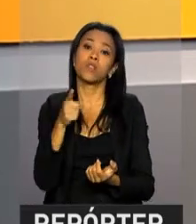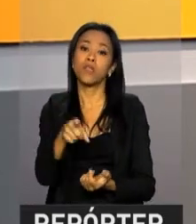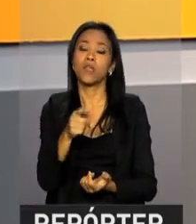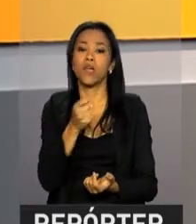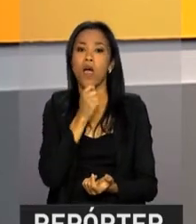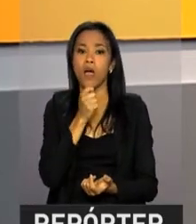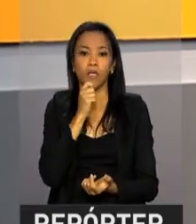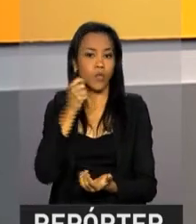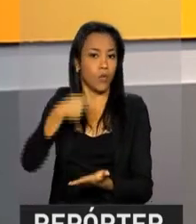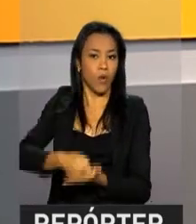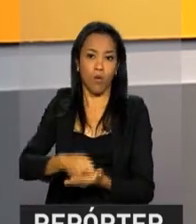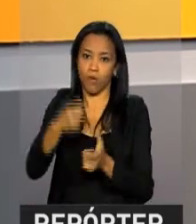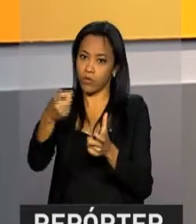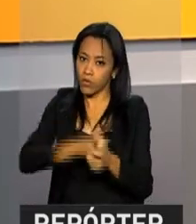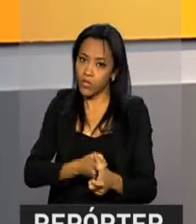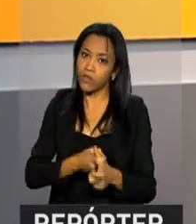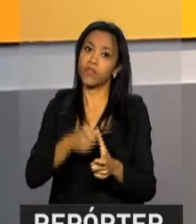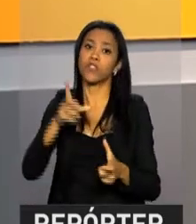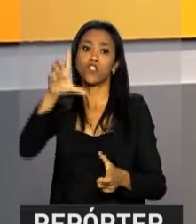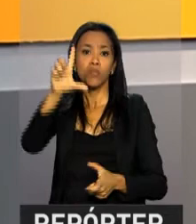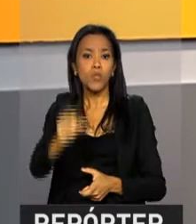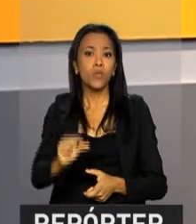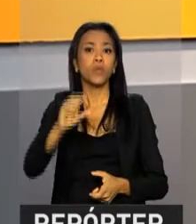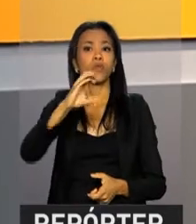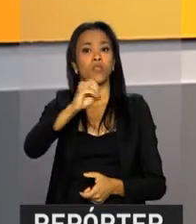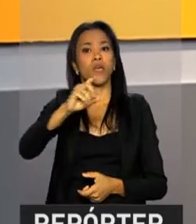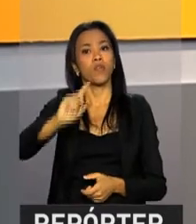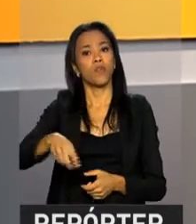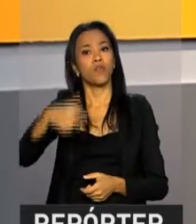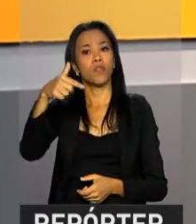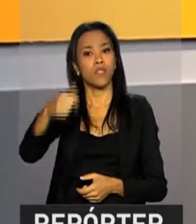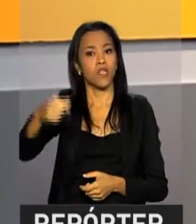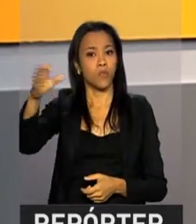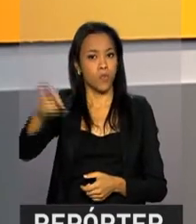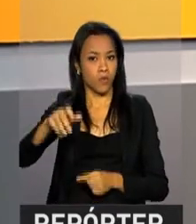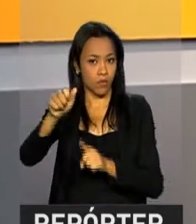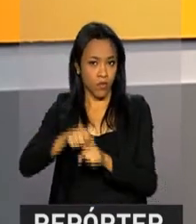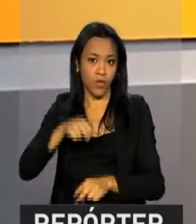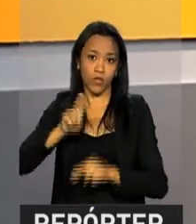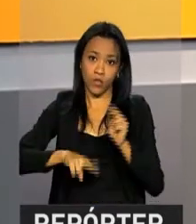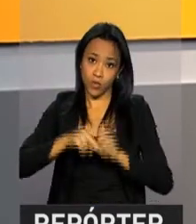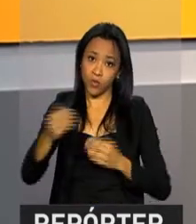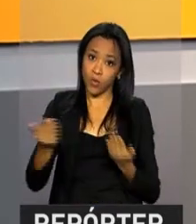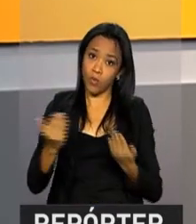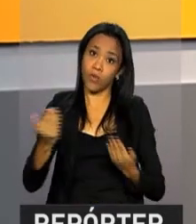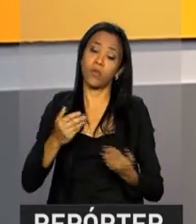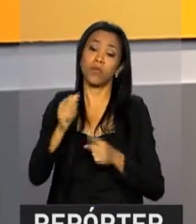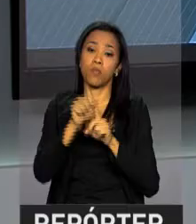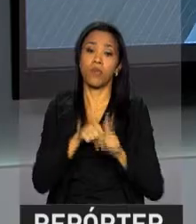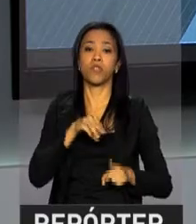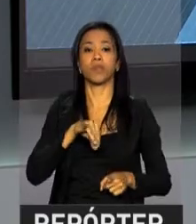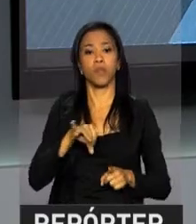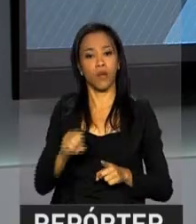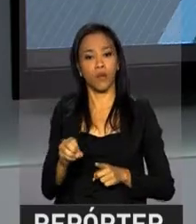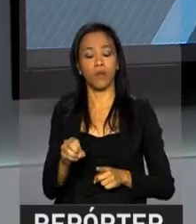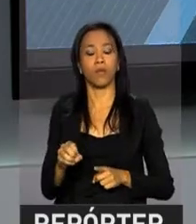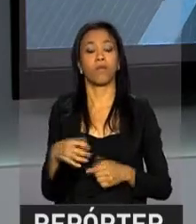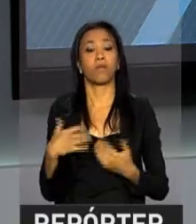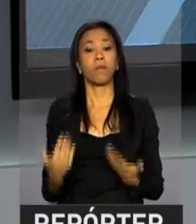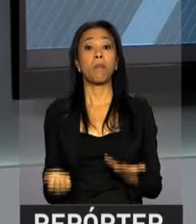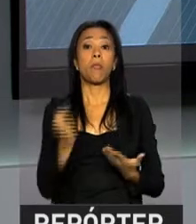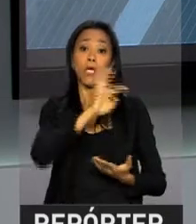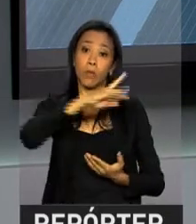pagas até o vencimento caiu 0,7 por cento em junho com relação a maio o